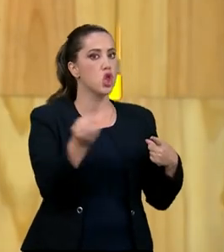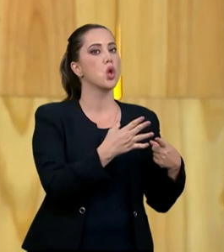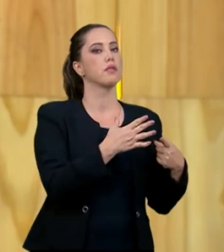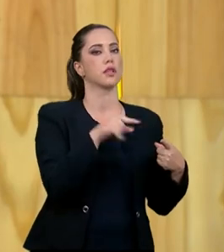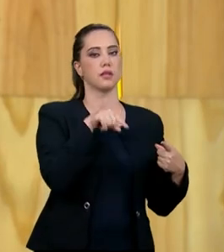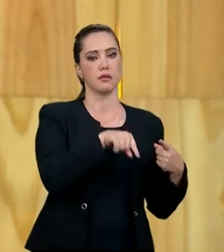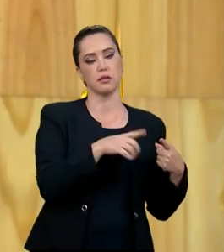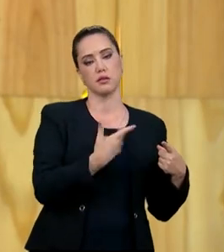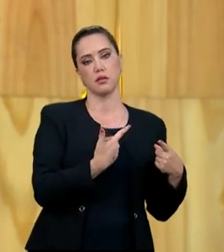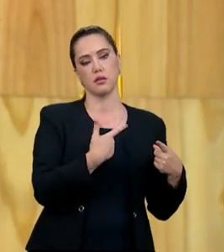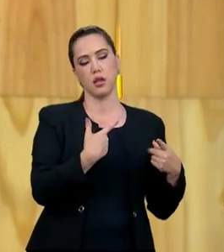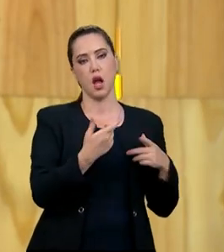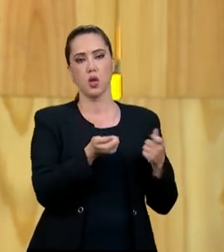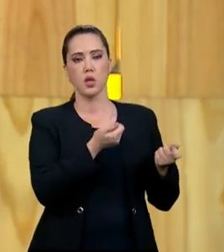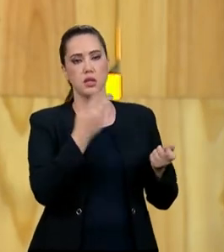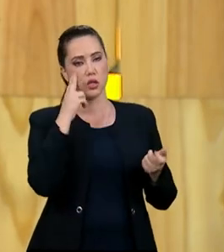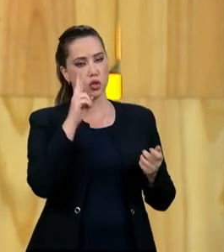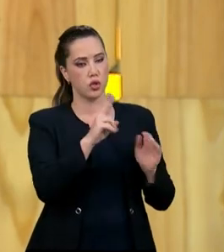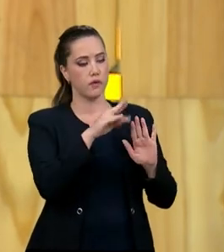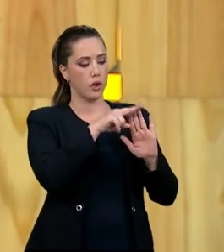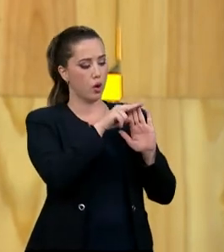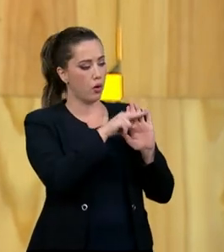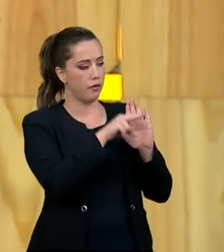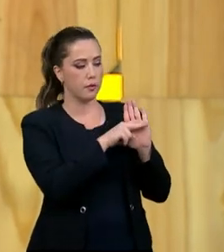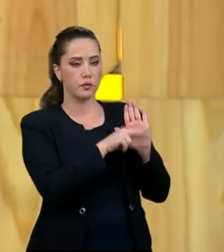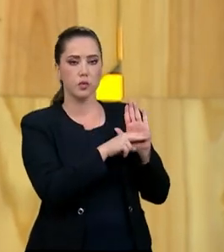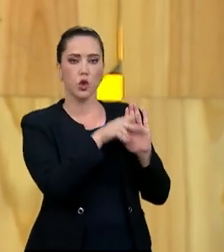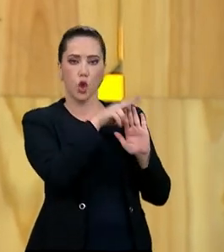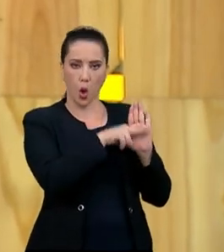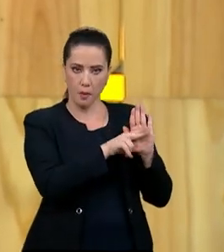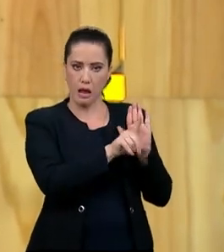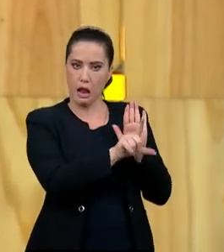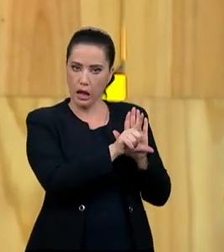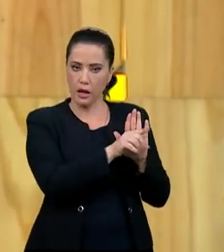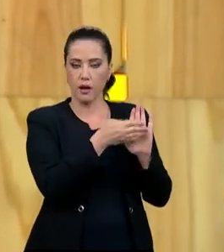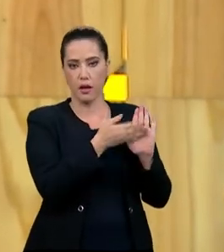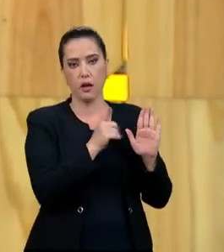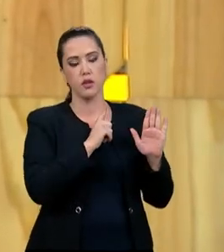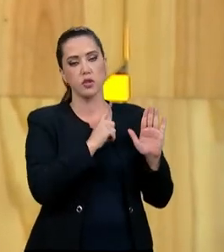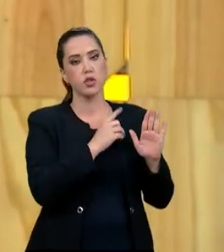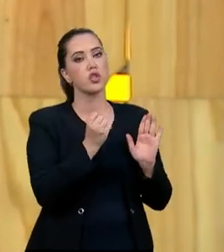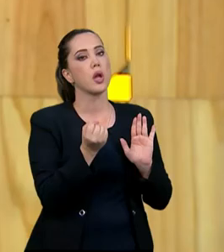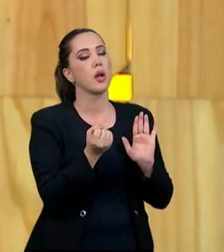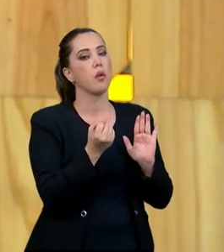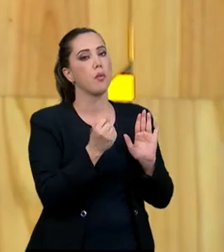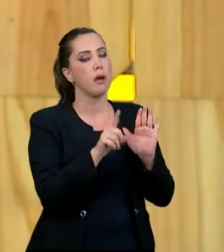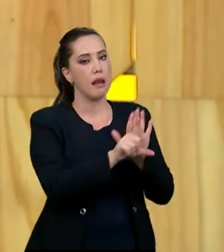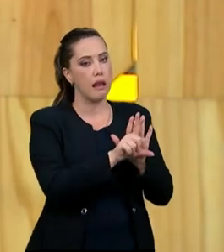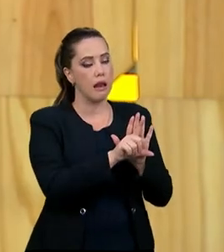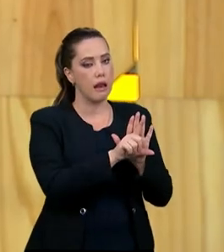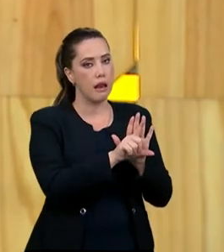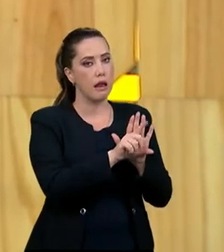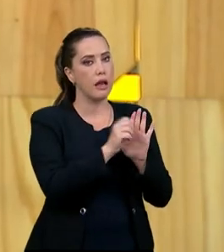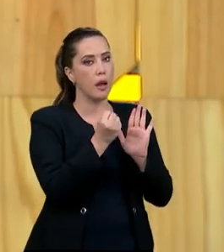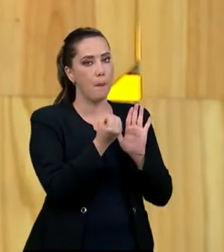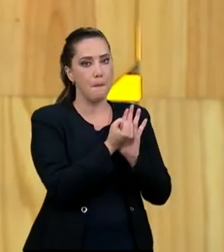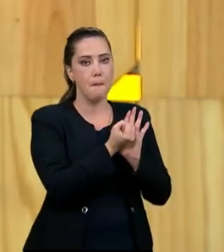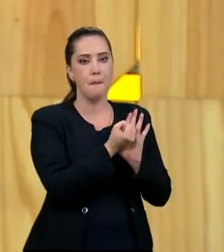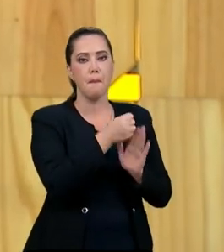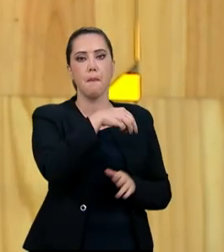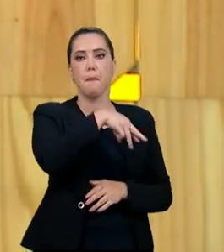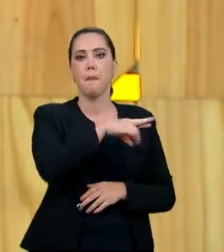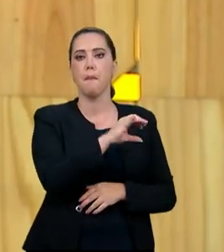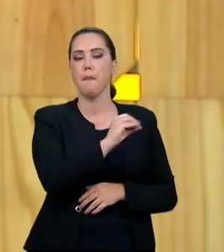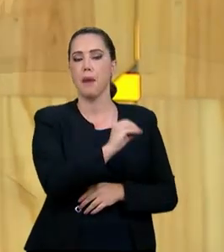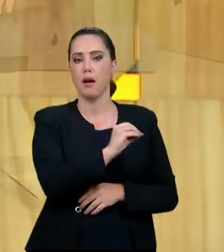exemplo, do ponto de vista regulatório, o marco das startups, que foi sancionado em julho de 2021, julho ano passado, entrou em vigor em